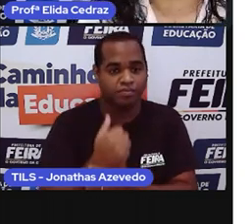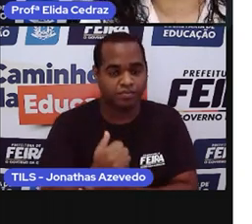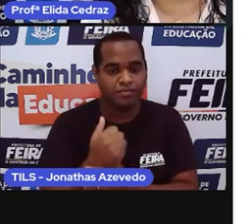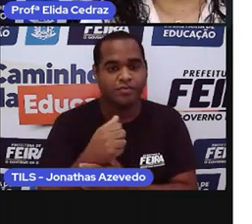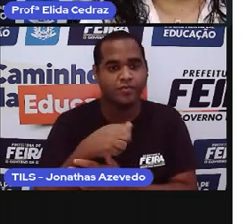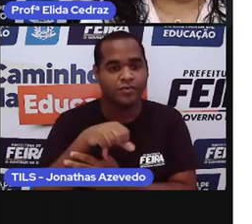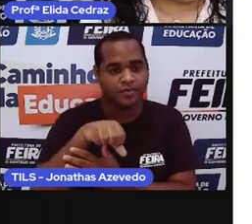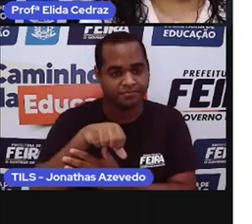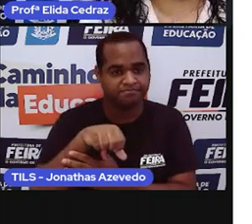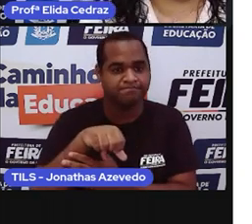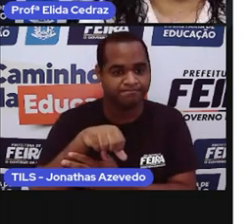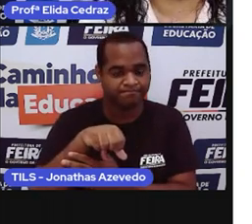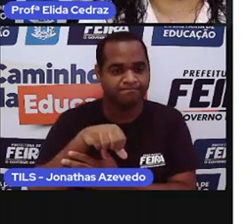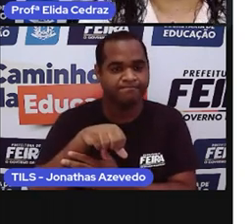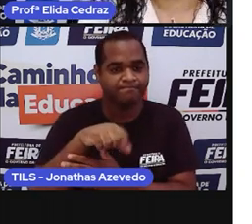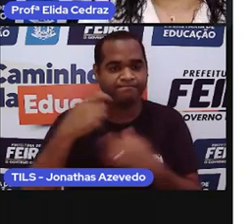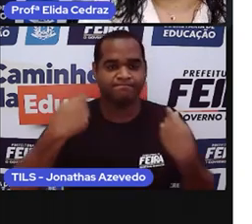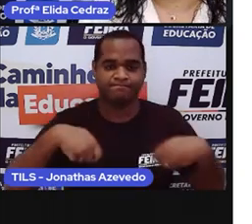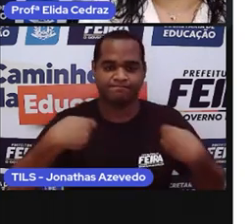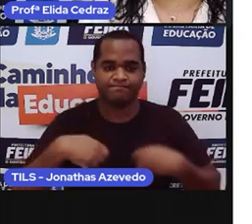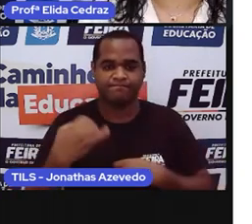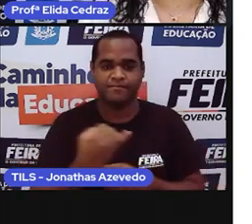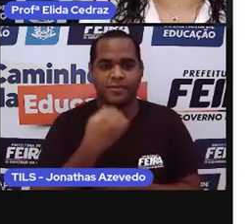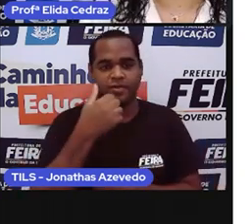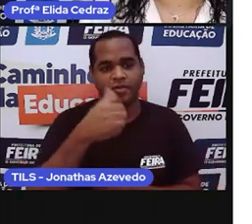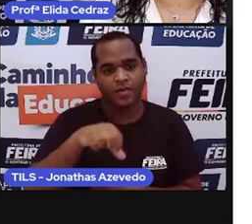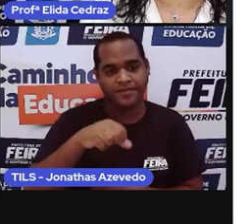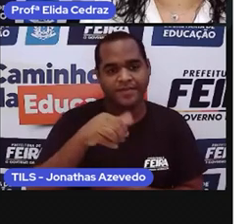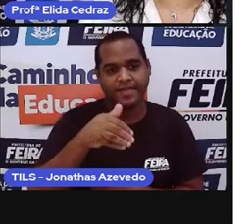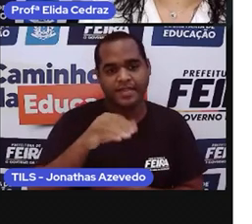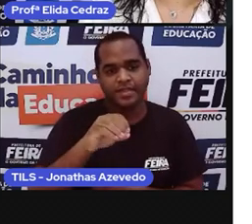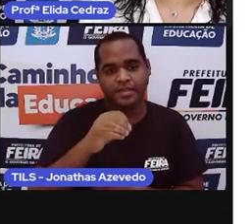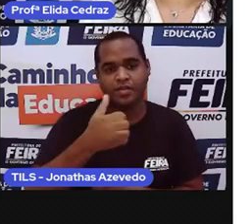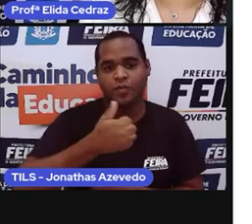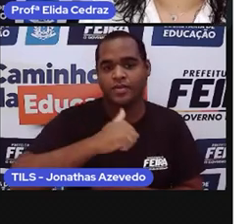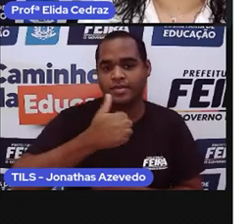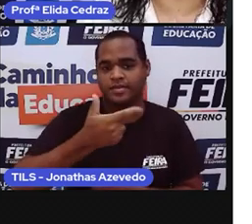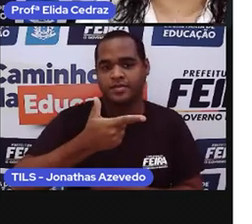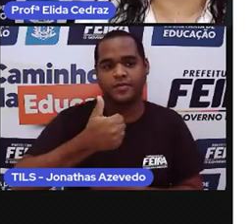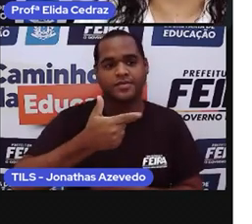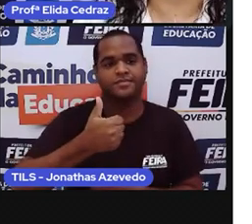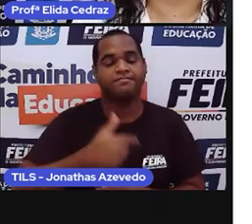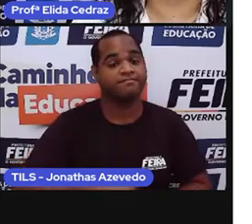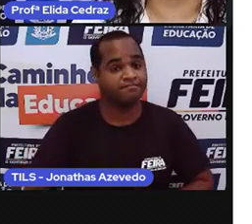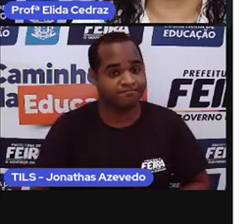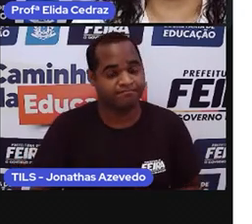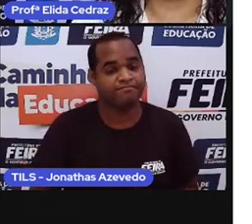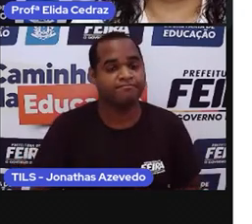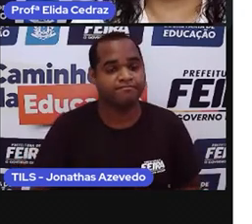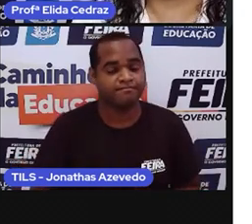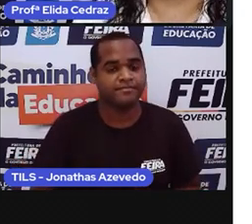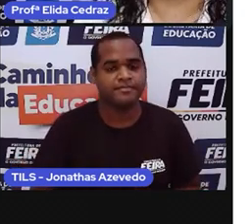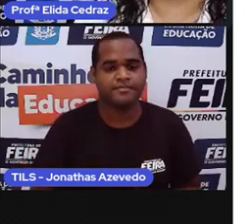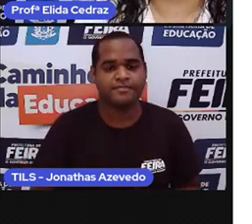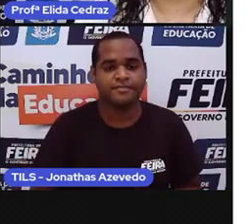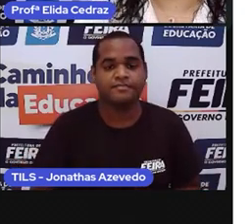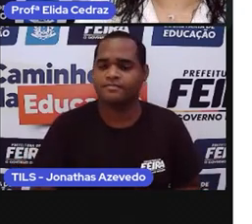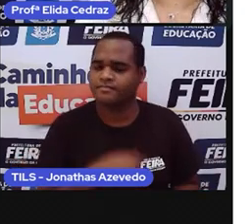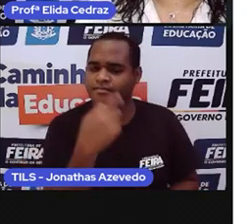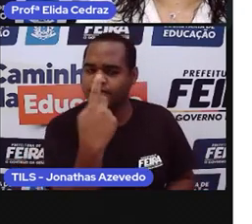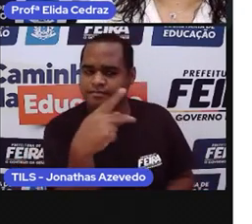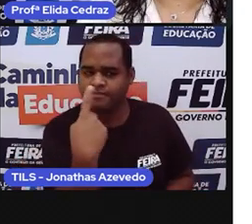para fazer a linha 9, 10, 11 e 12. Quantas